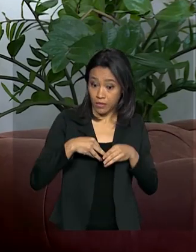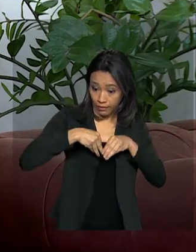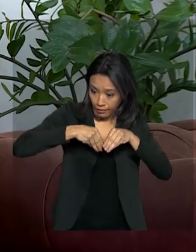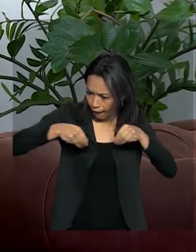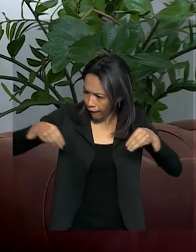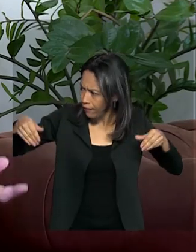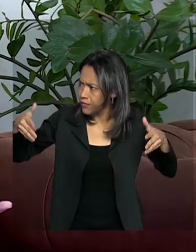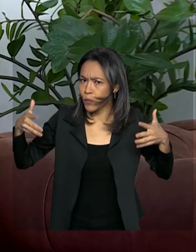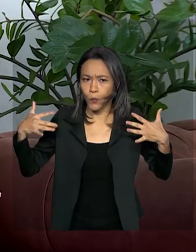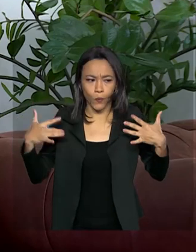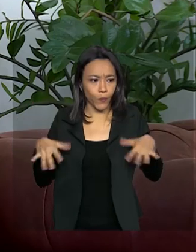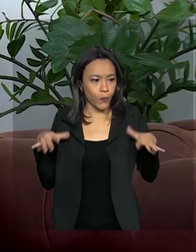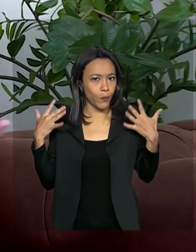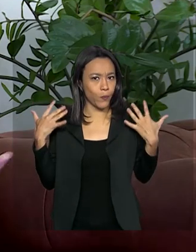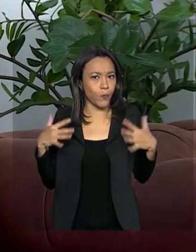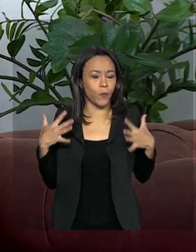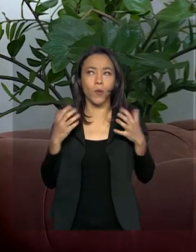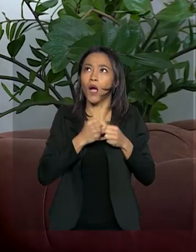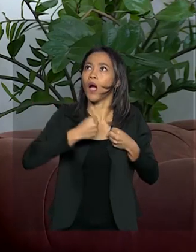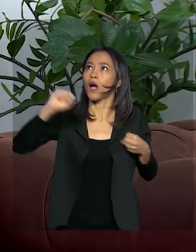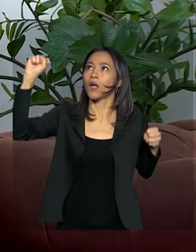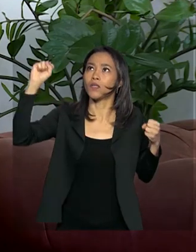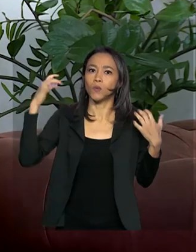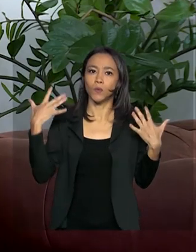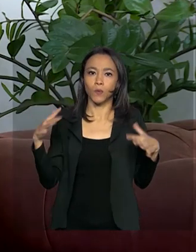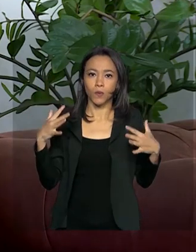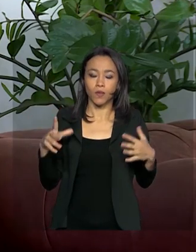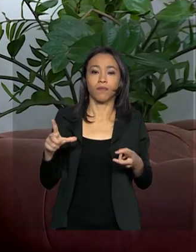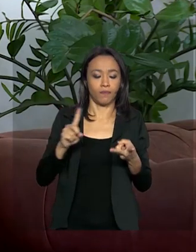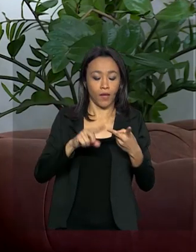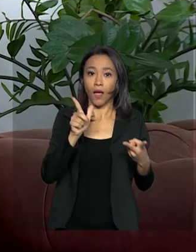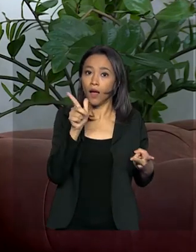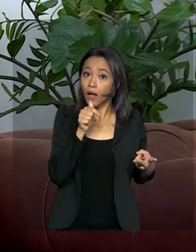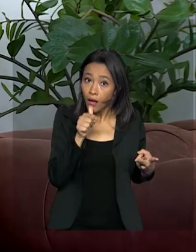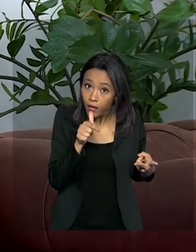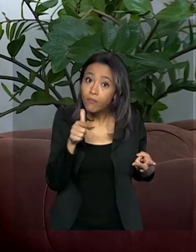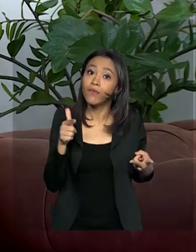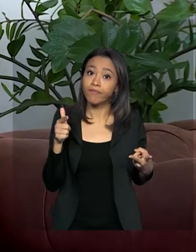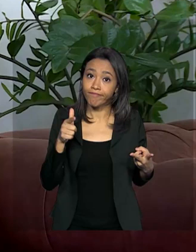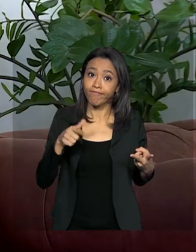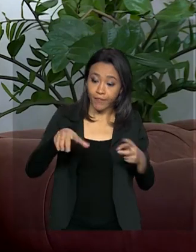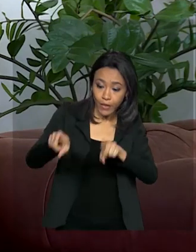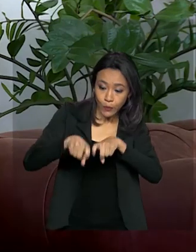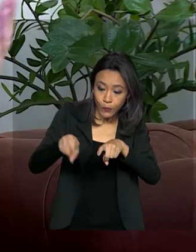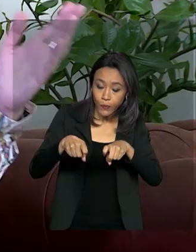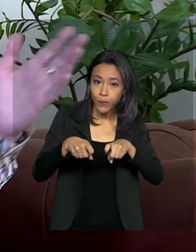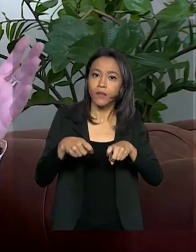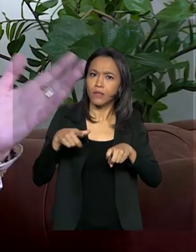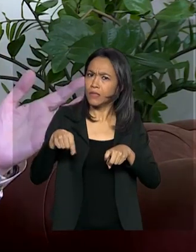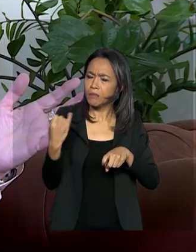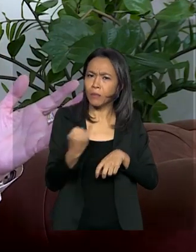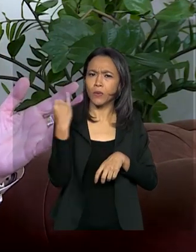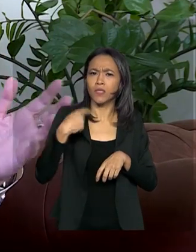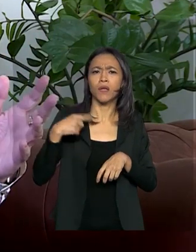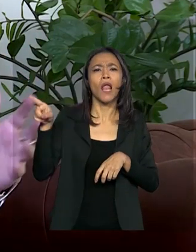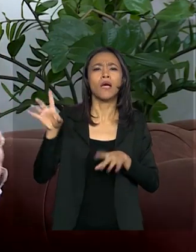terras que nós somos nosso tamanho é de um continente nós temos água para agricultura que isso é muito importante nós